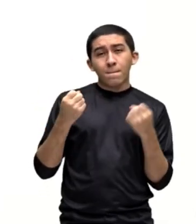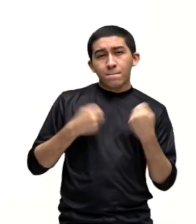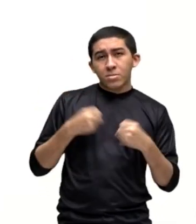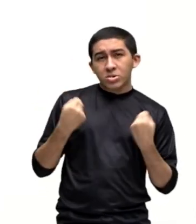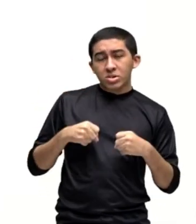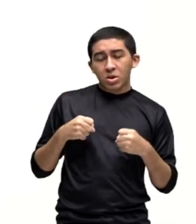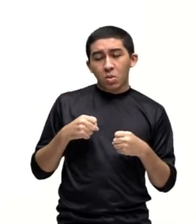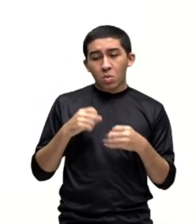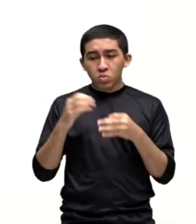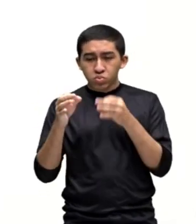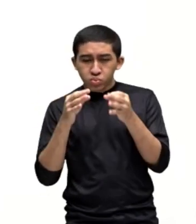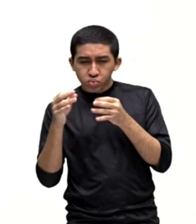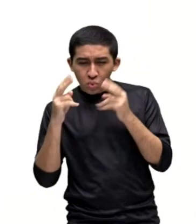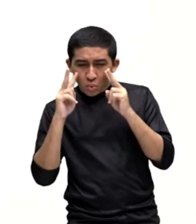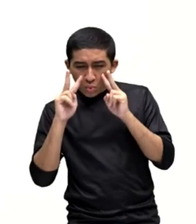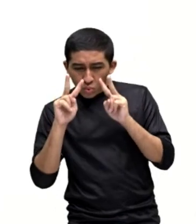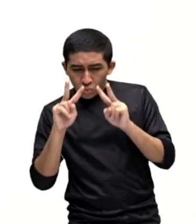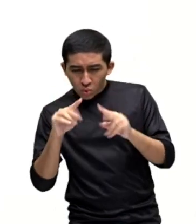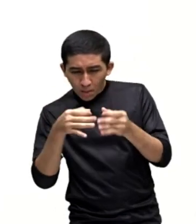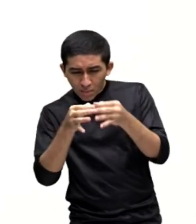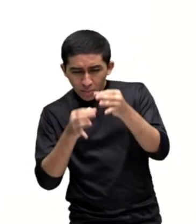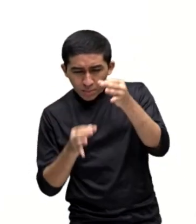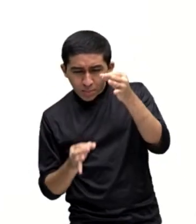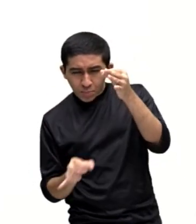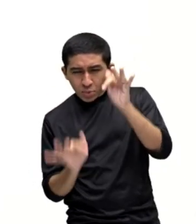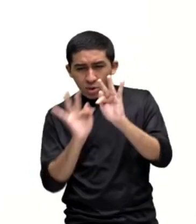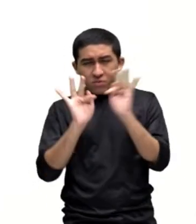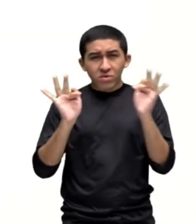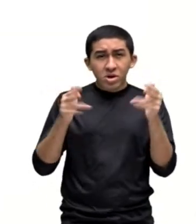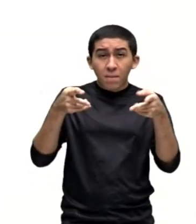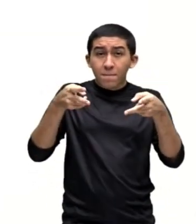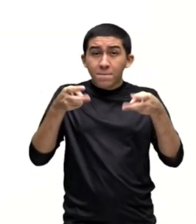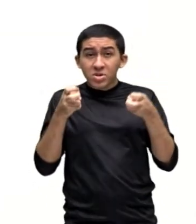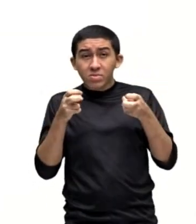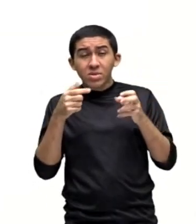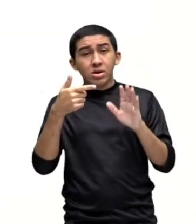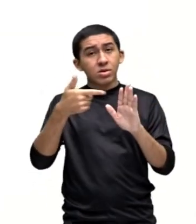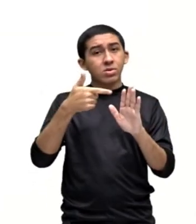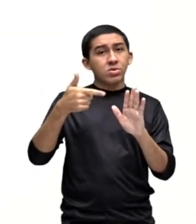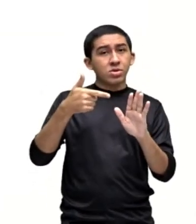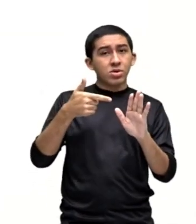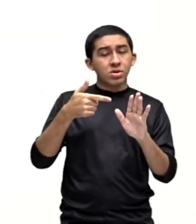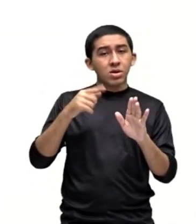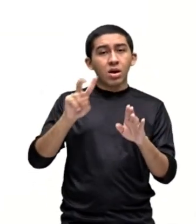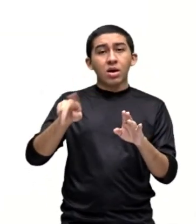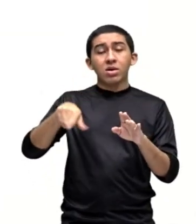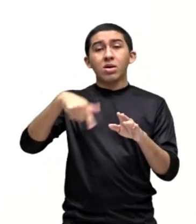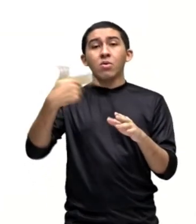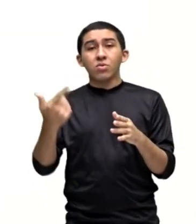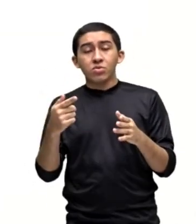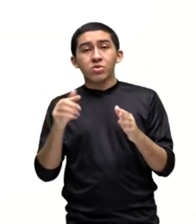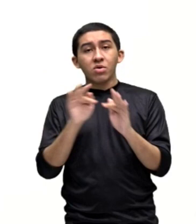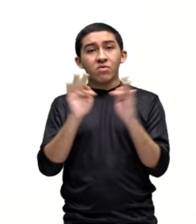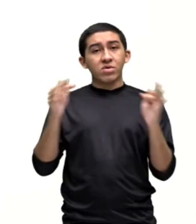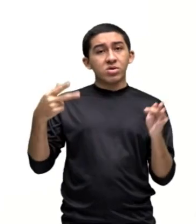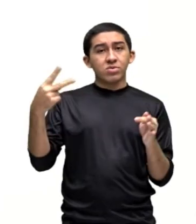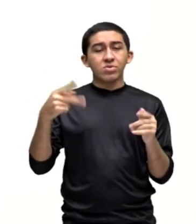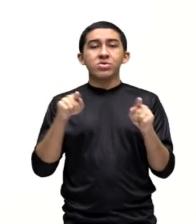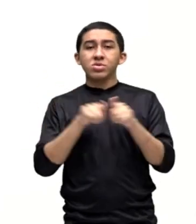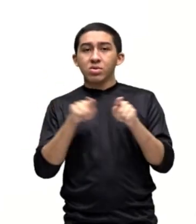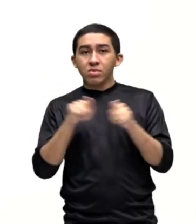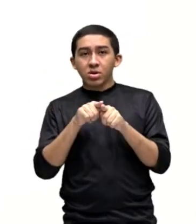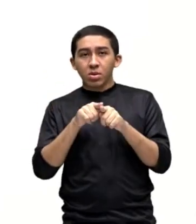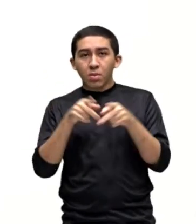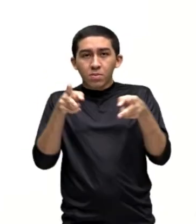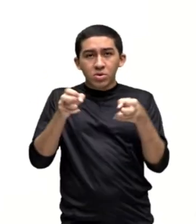de construção dessa frase para poder entender que isso é uma ironia. E na segunda frase eu tive que notar aí os elementos.